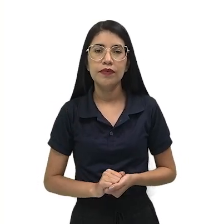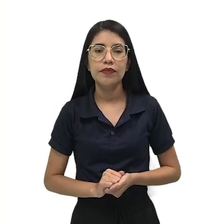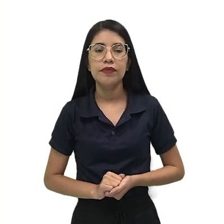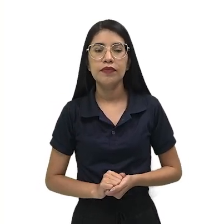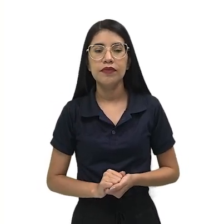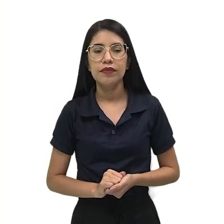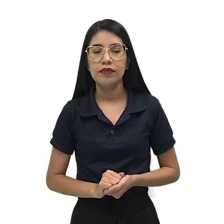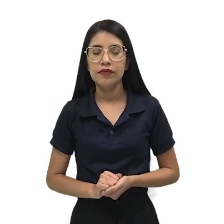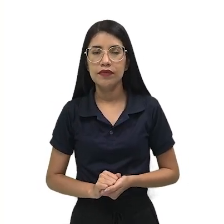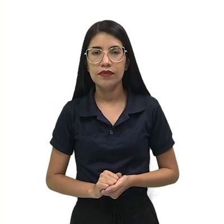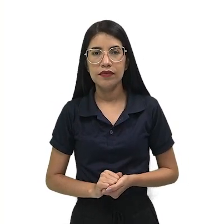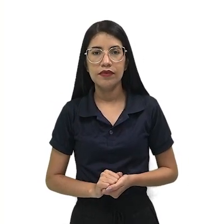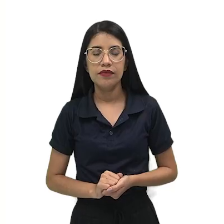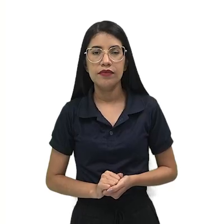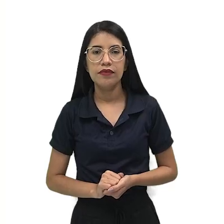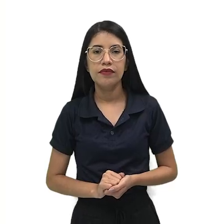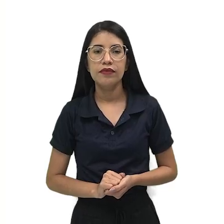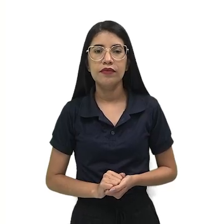periódica,